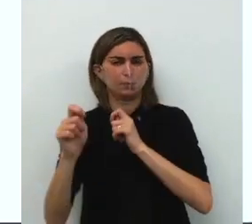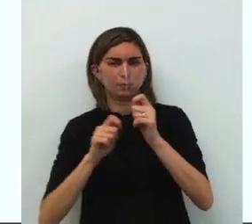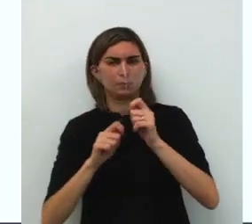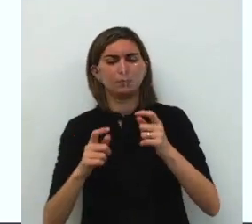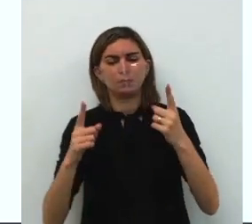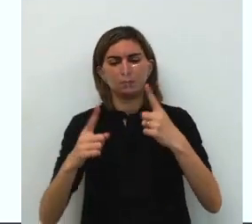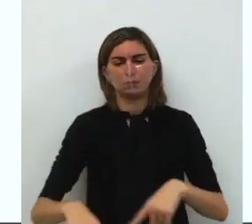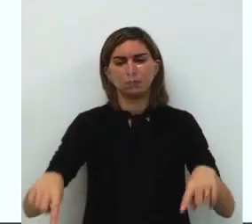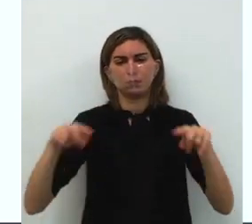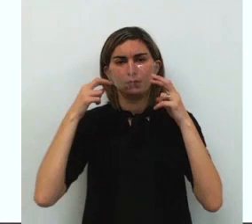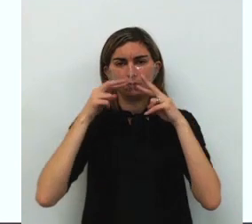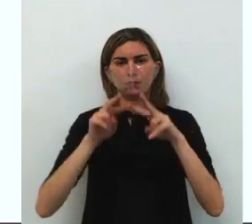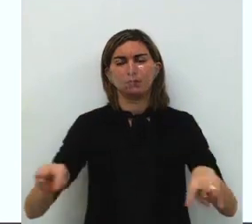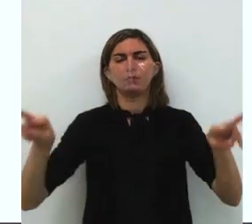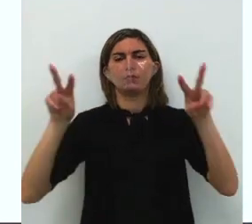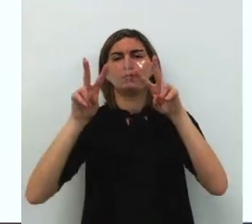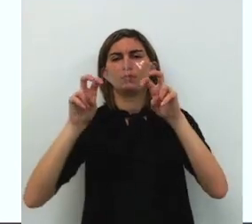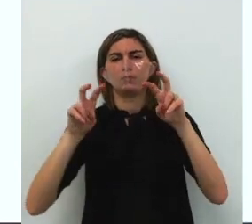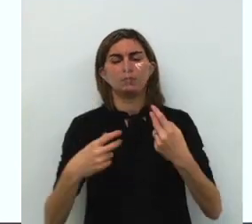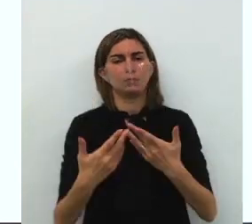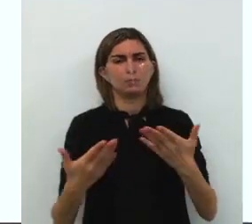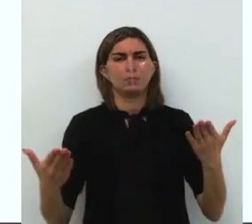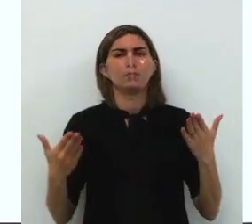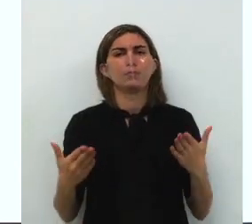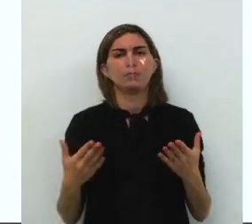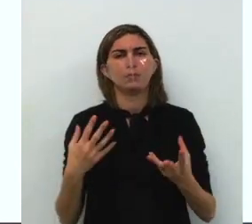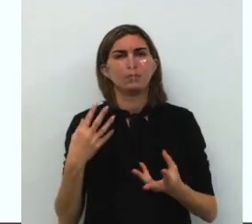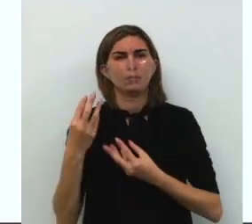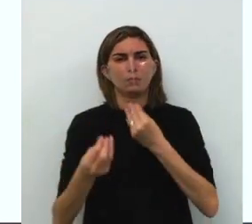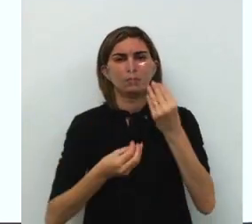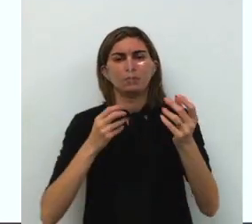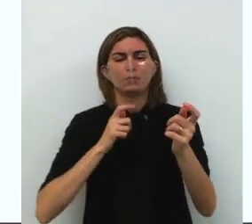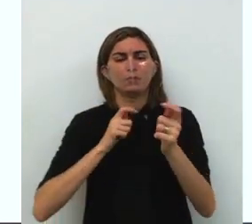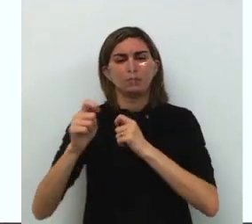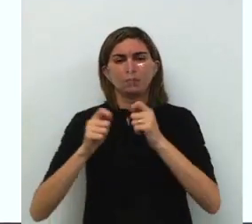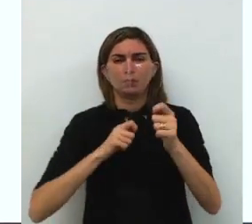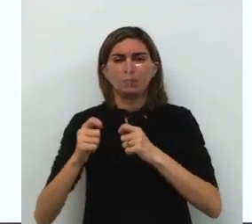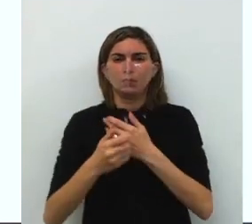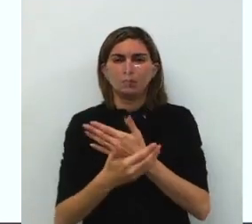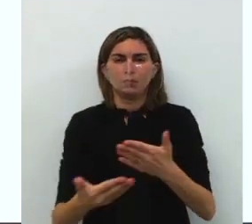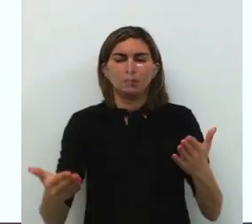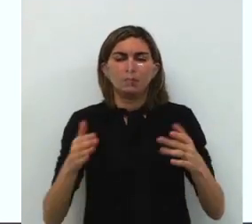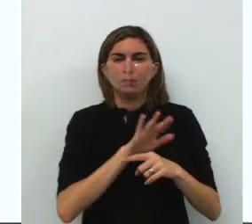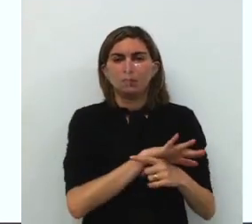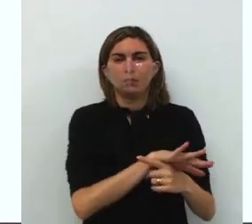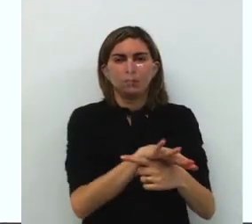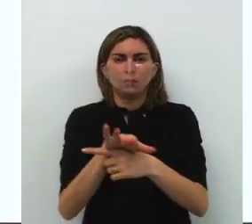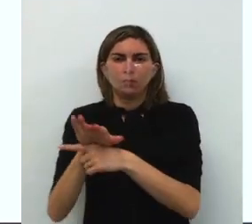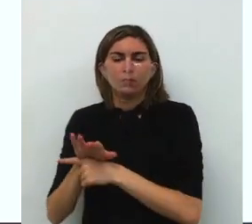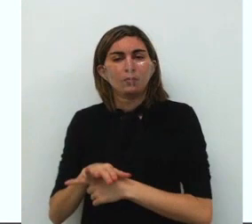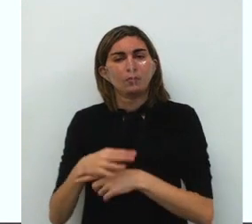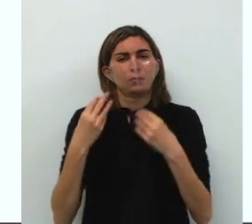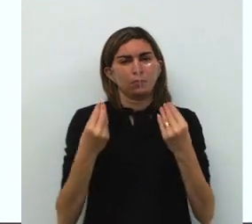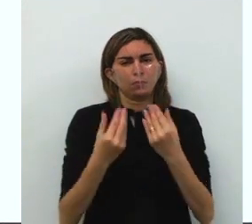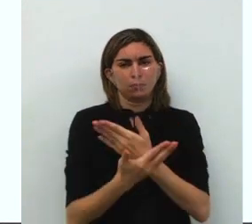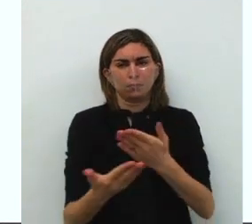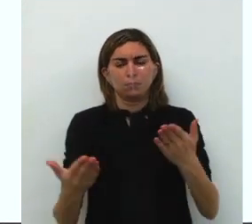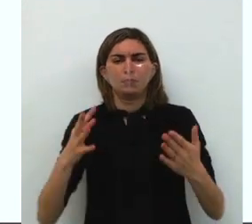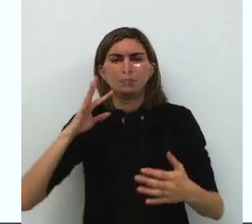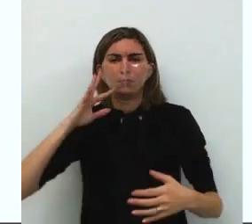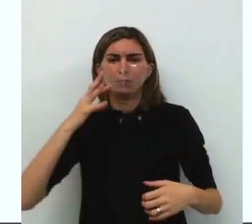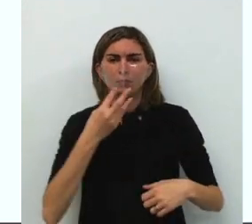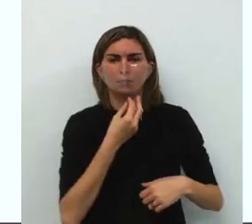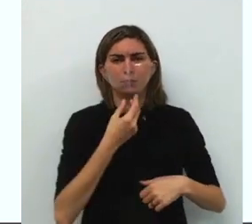entrevista. Nós vimos o quê? Nós vimos como as entrevistas, elas servem para o quê? Para que você